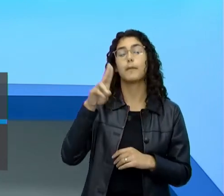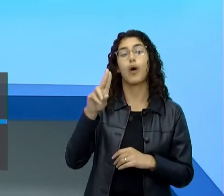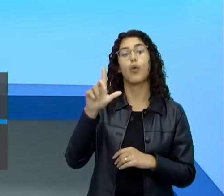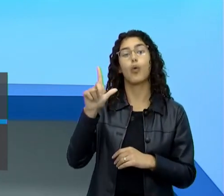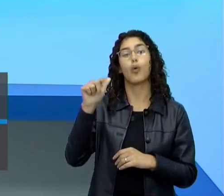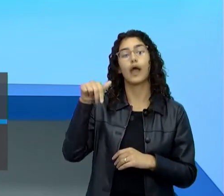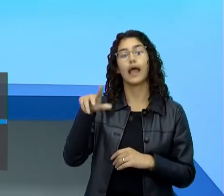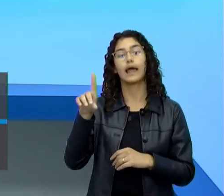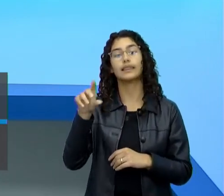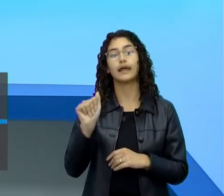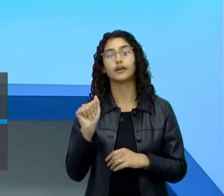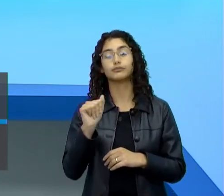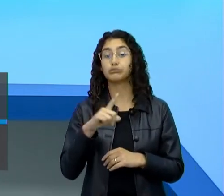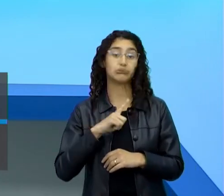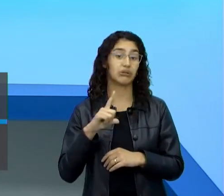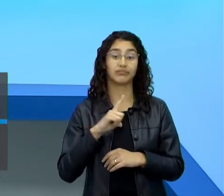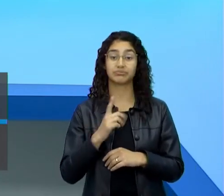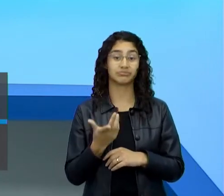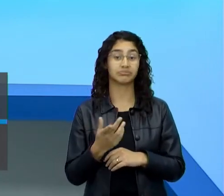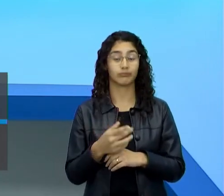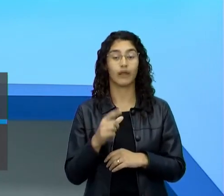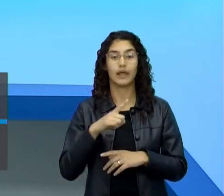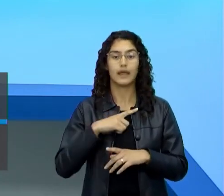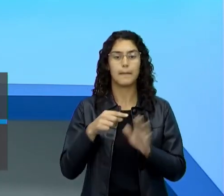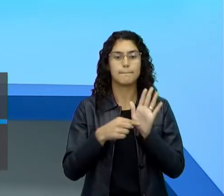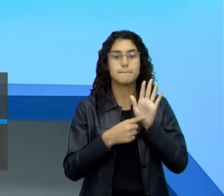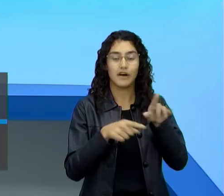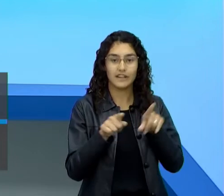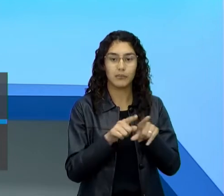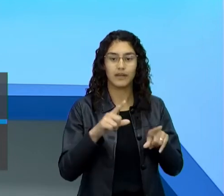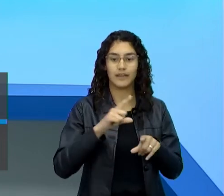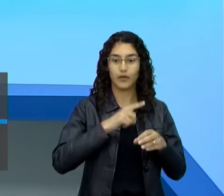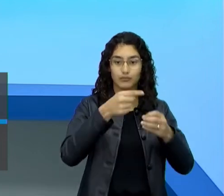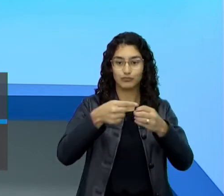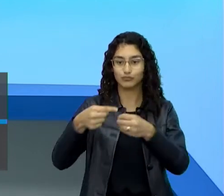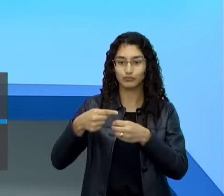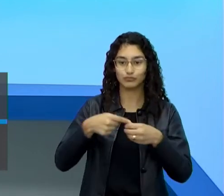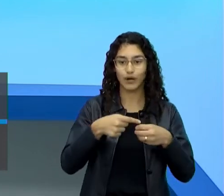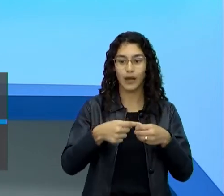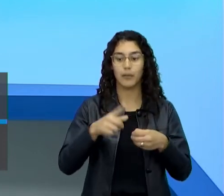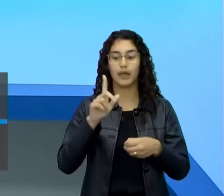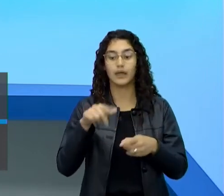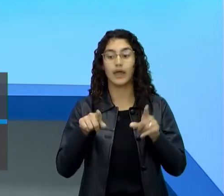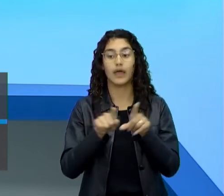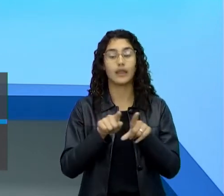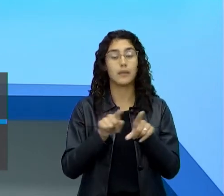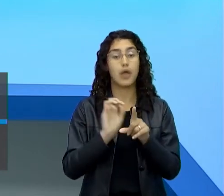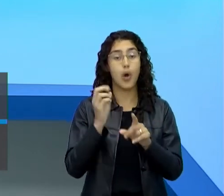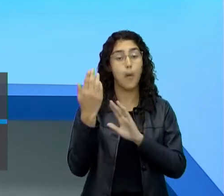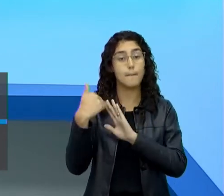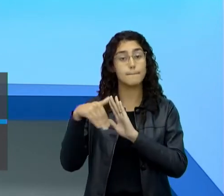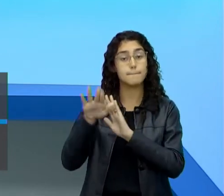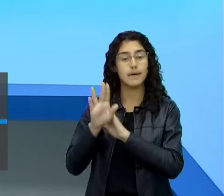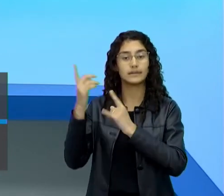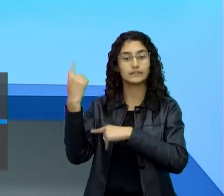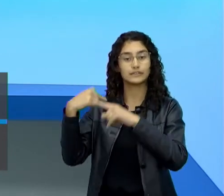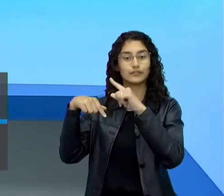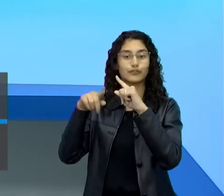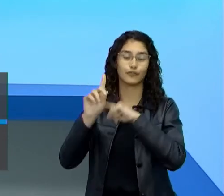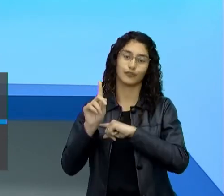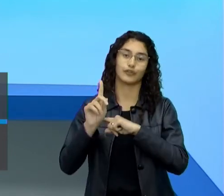Uganda, né? Sim. E aí aquele atlas mostra que existem cidades que são tão ou até mais desenvolvidas.